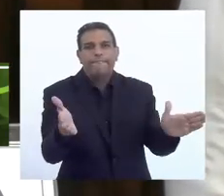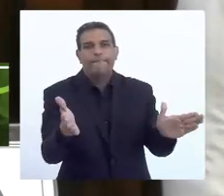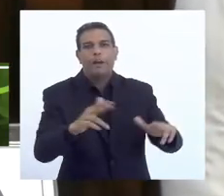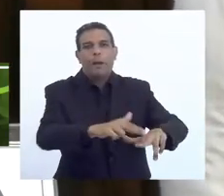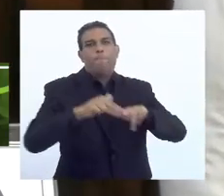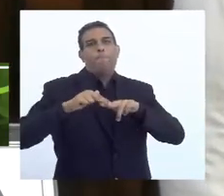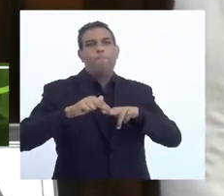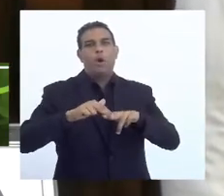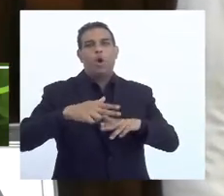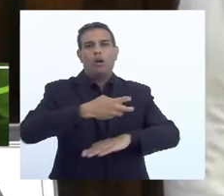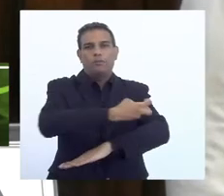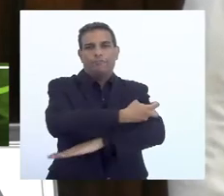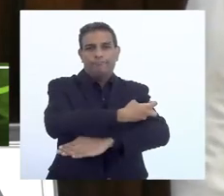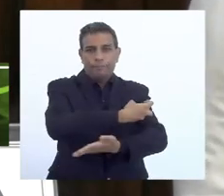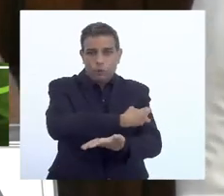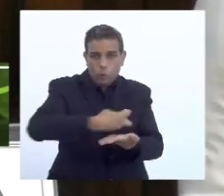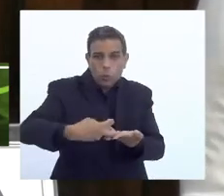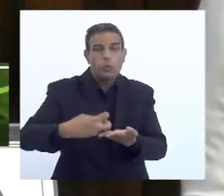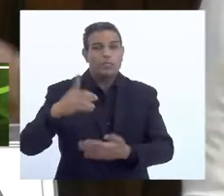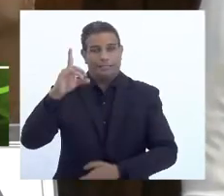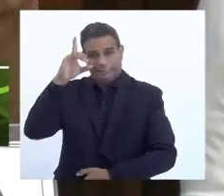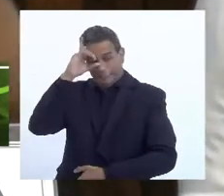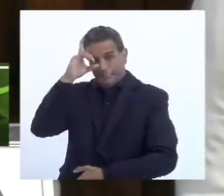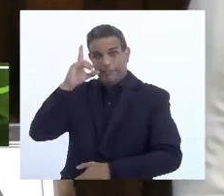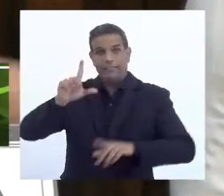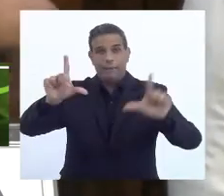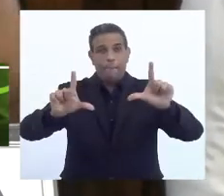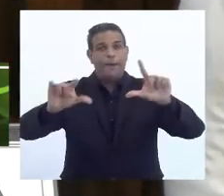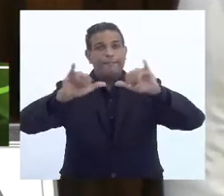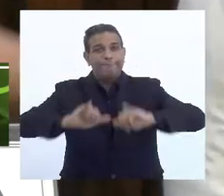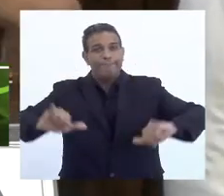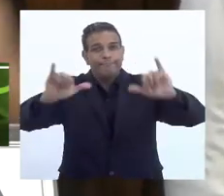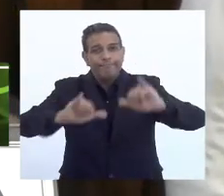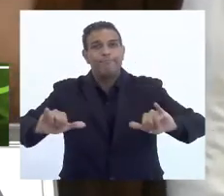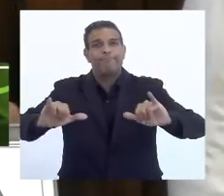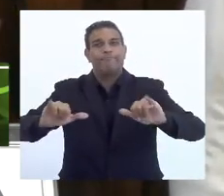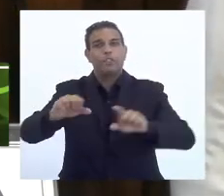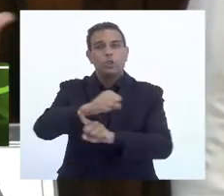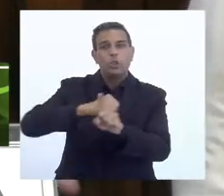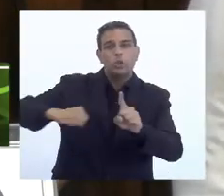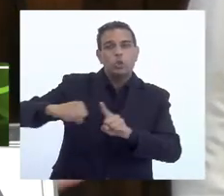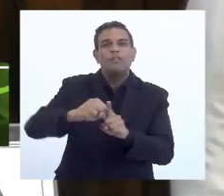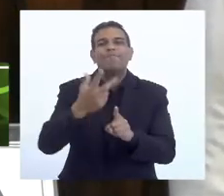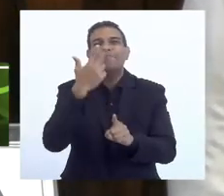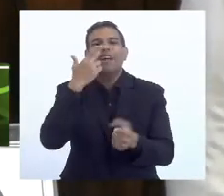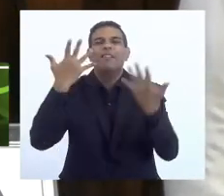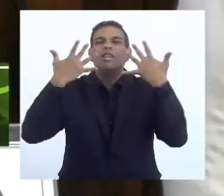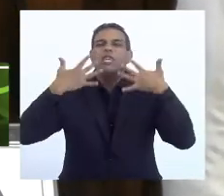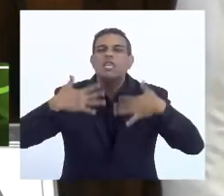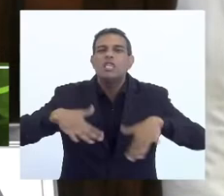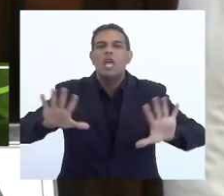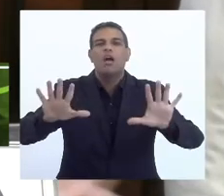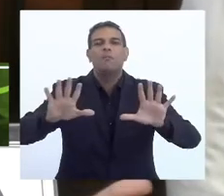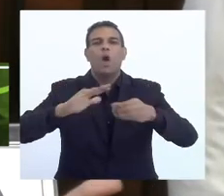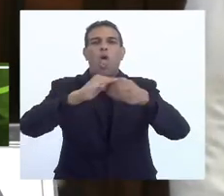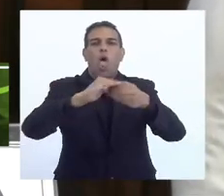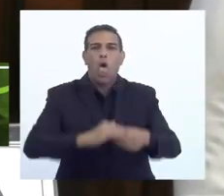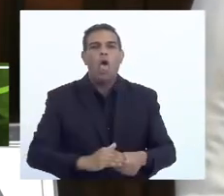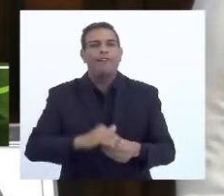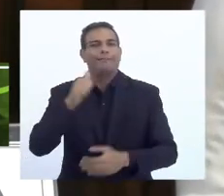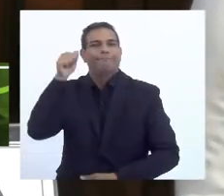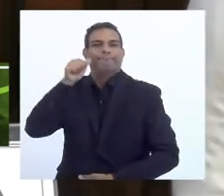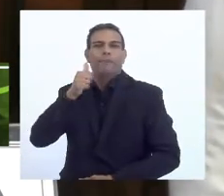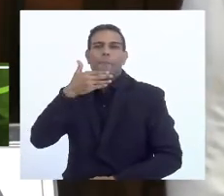impeachment contra a presidente Dilma, em que a imprensa, setores da imprensa e da sociedade naturalizaram a misoginia como